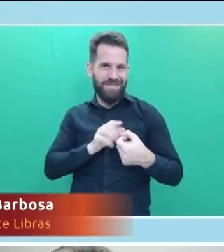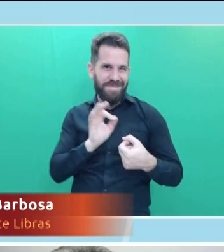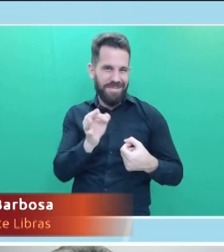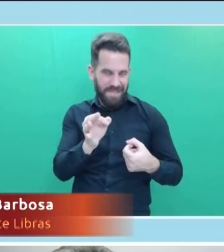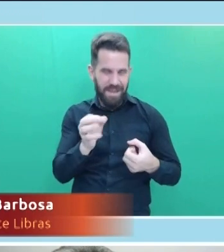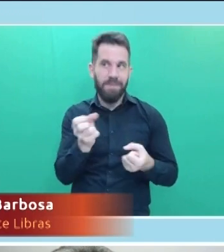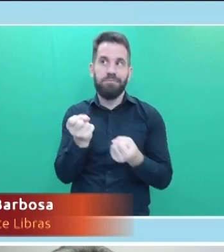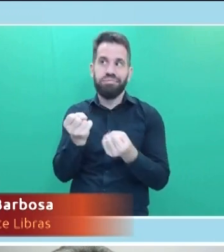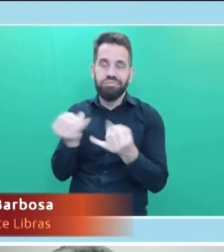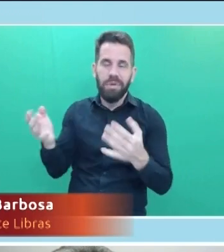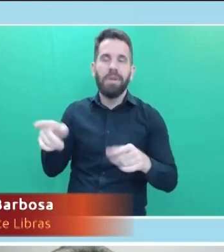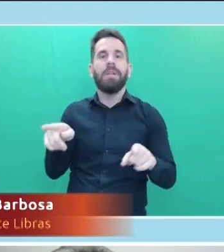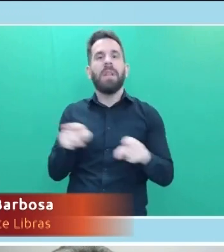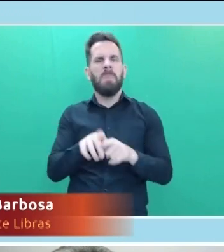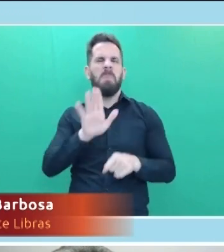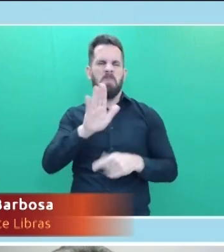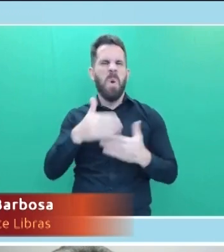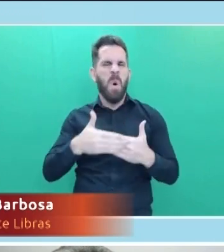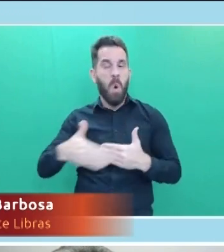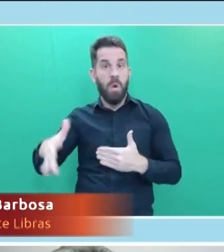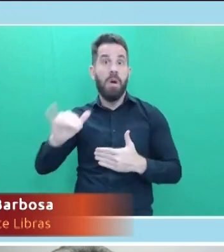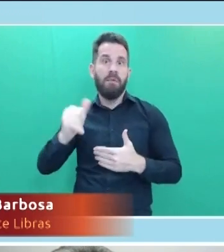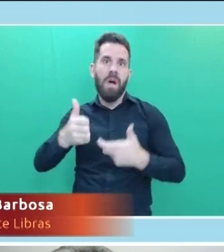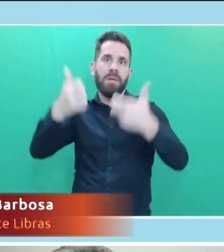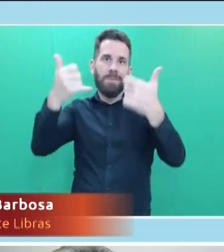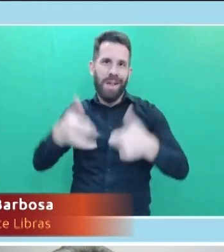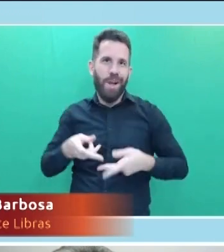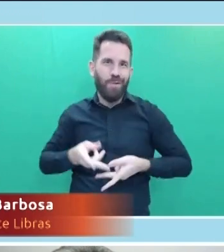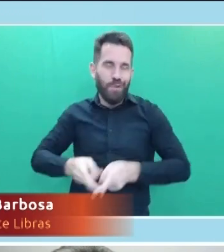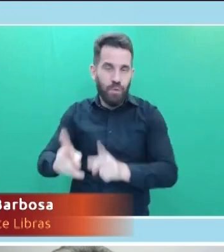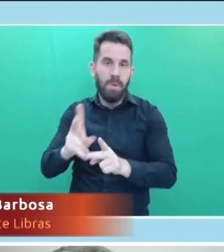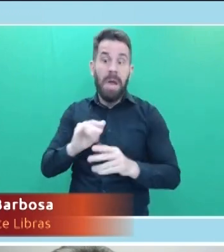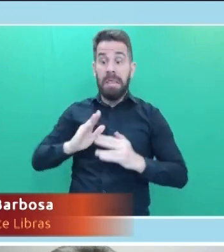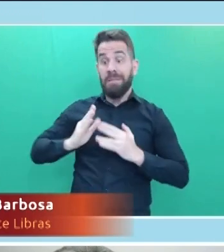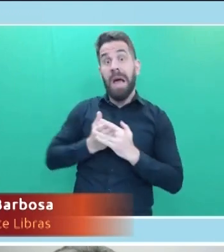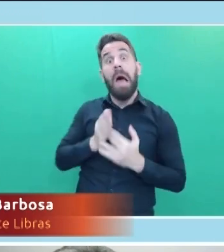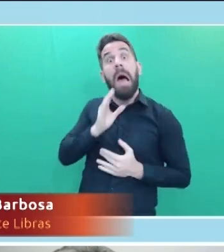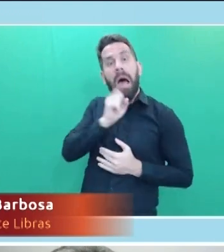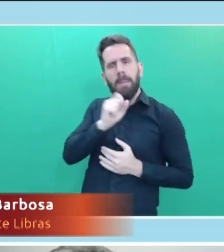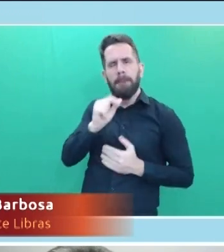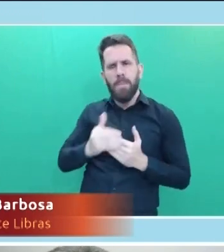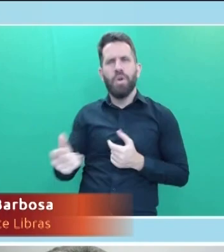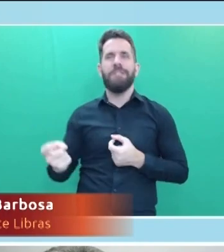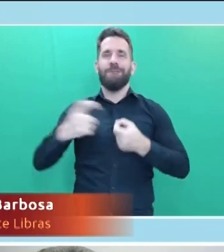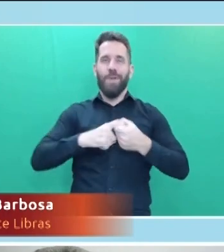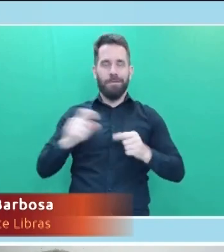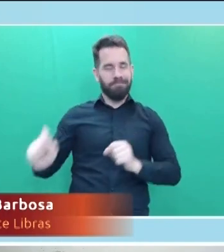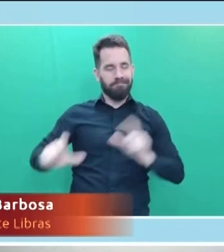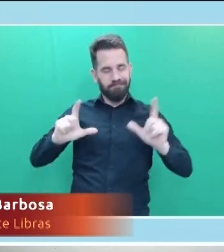censo 2022, mas a gente vai para um intervalinho bem rápido. Daqui a pouco a gente volta. Obrigado.